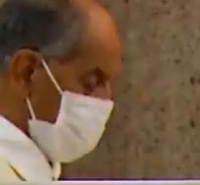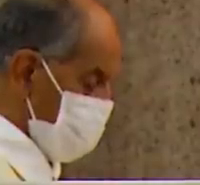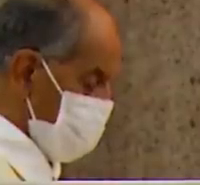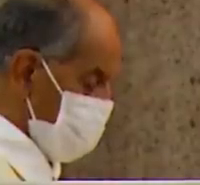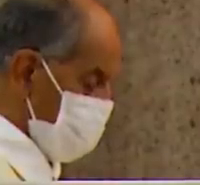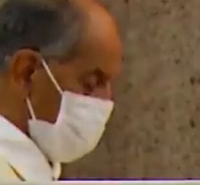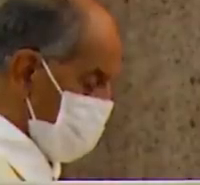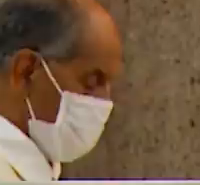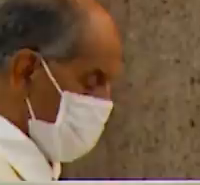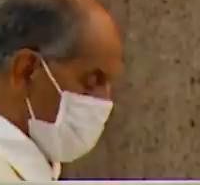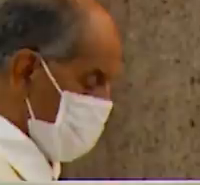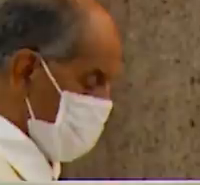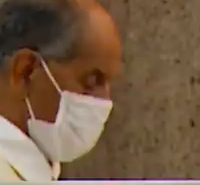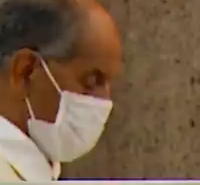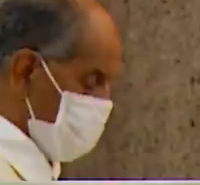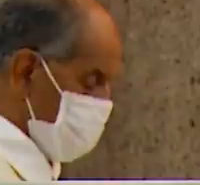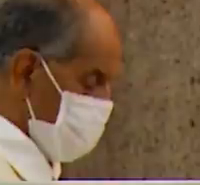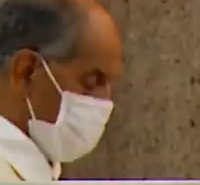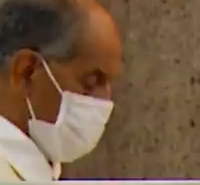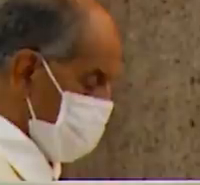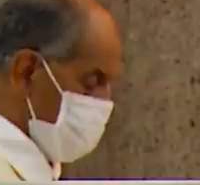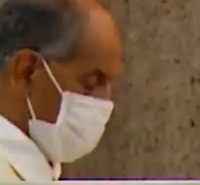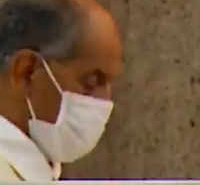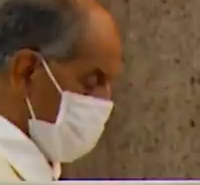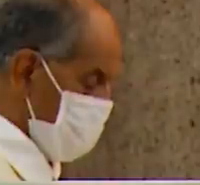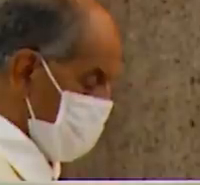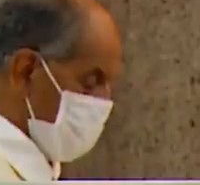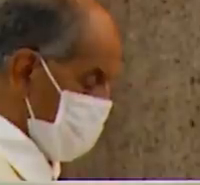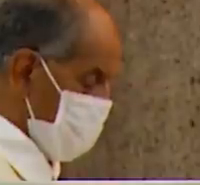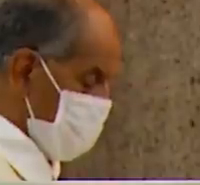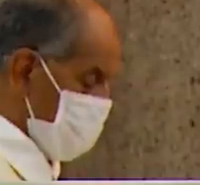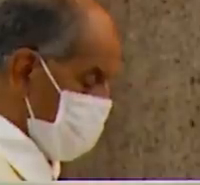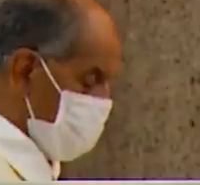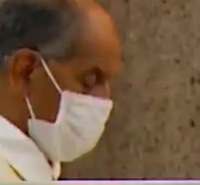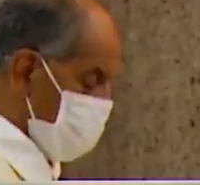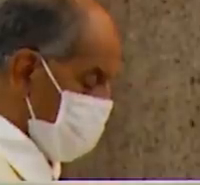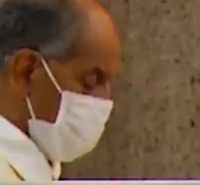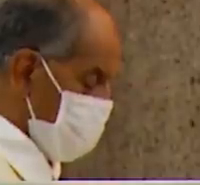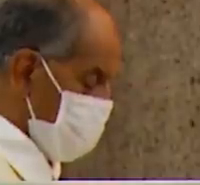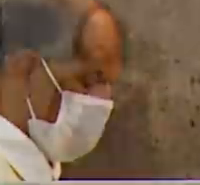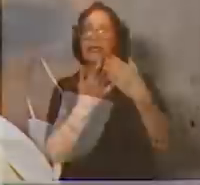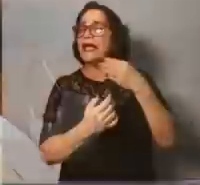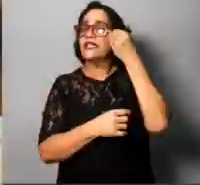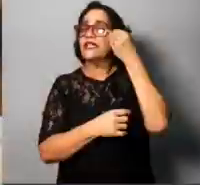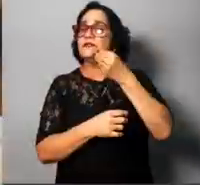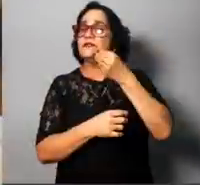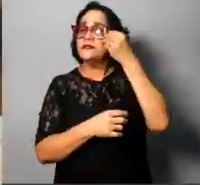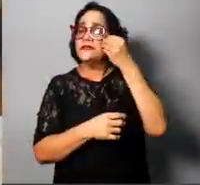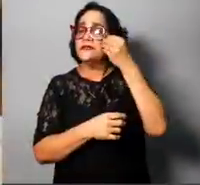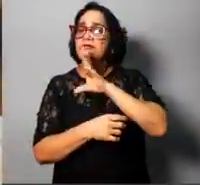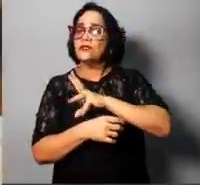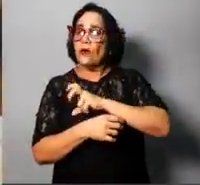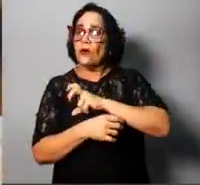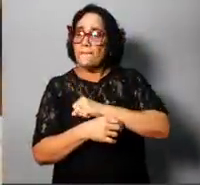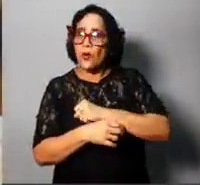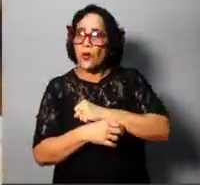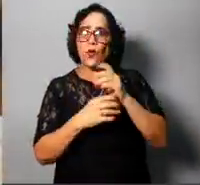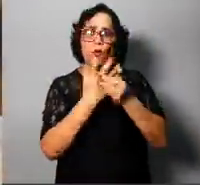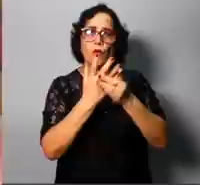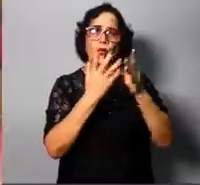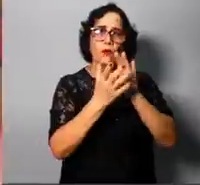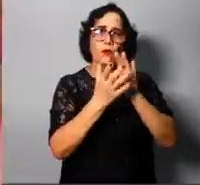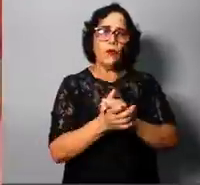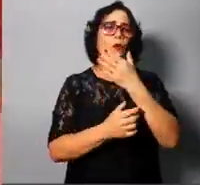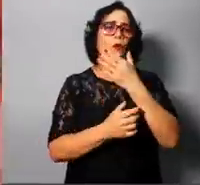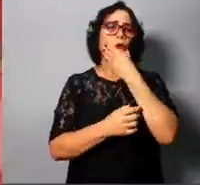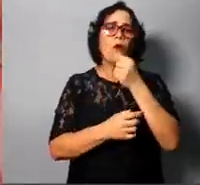e quem vive no amor vive em Deus. Então a experiência do amor do esposo e da esposa é